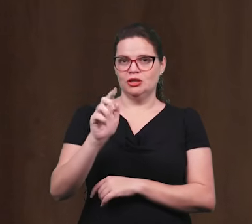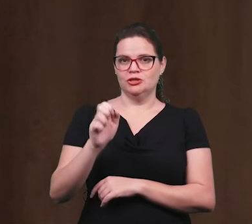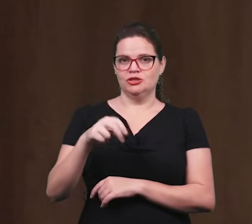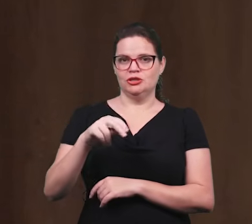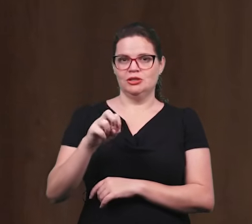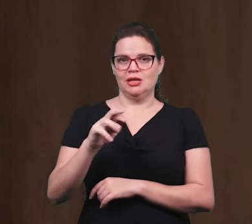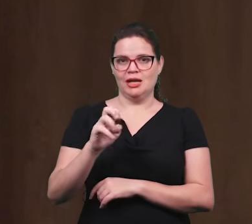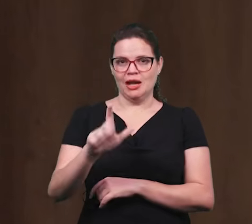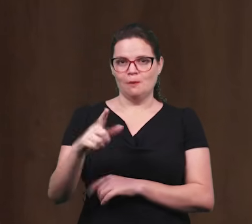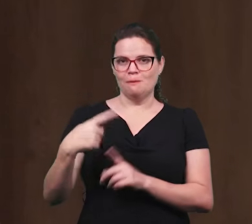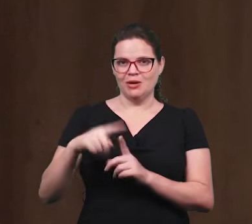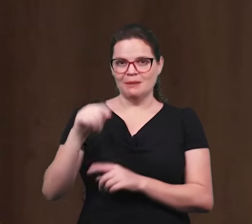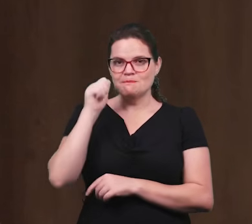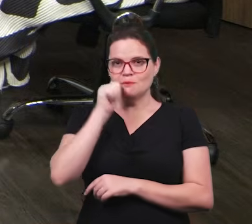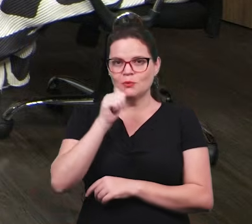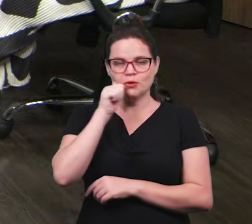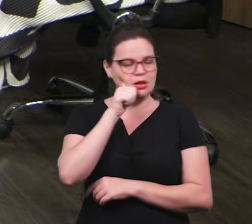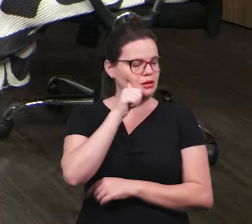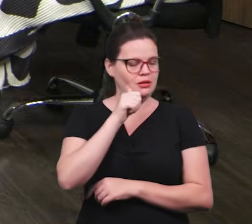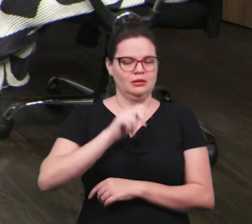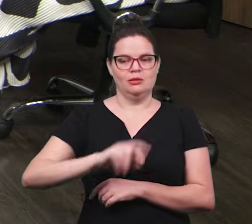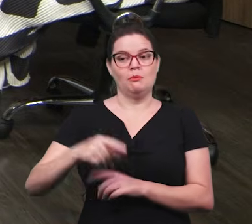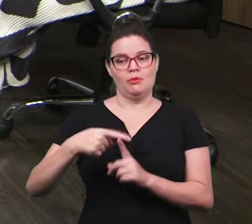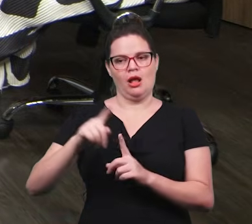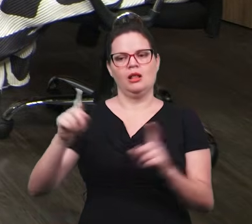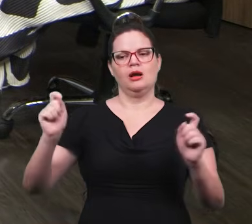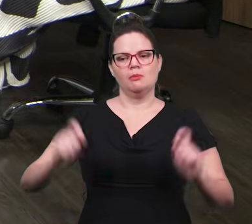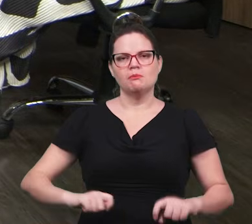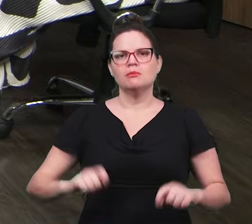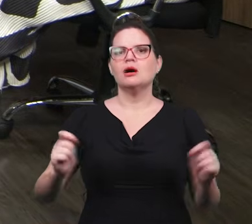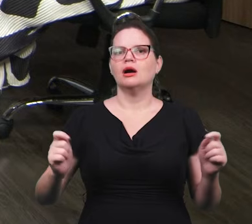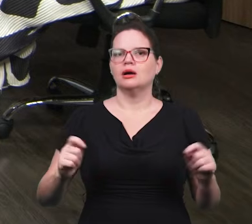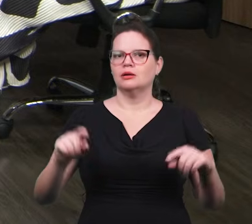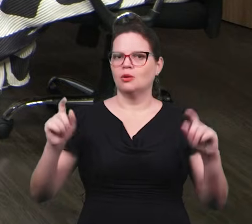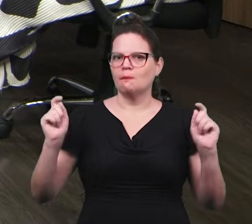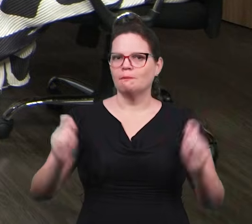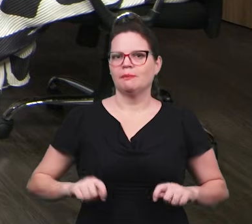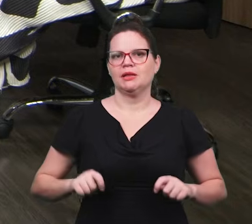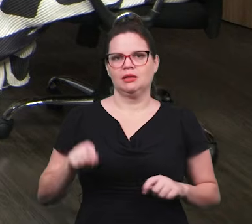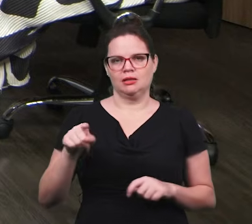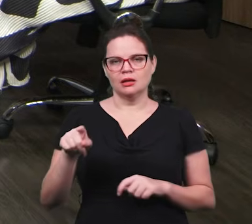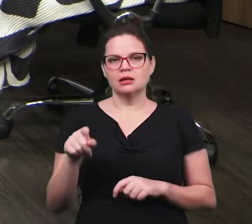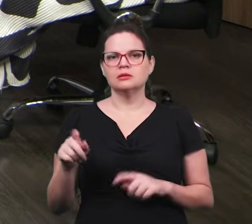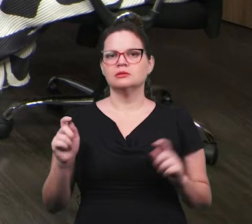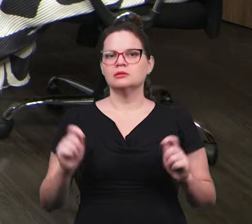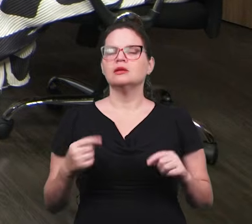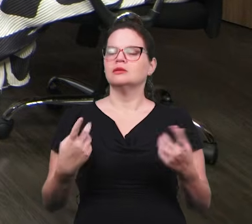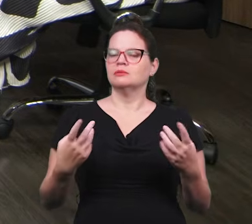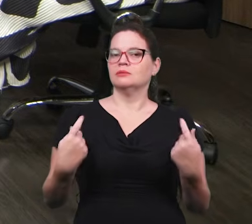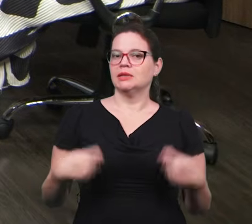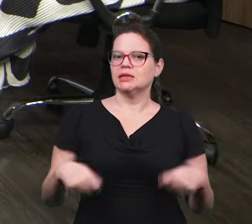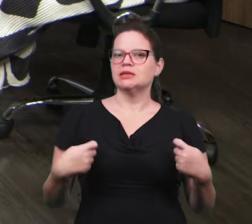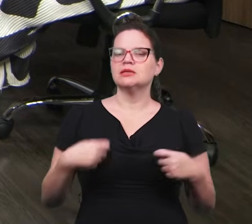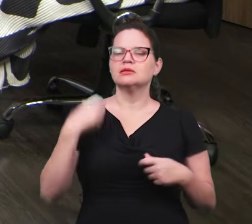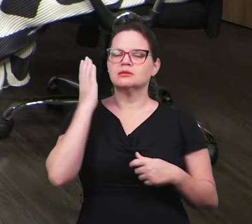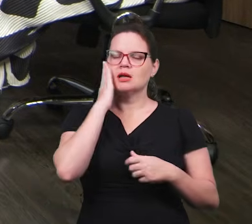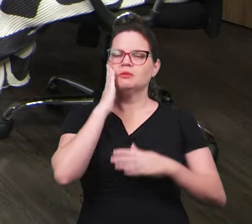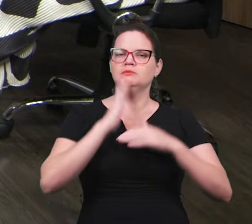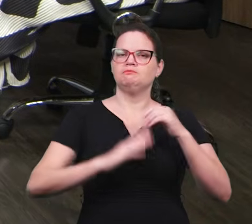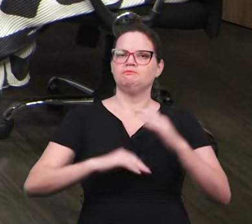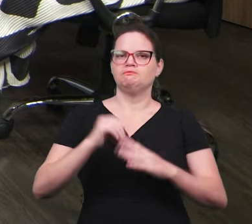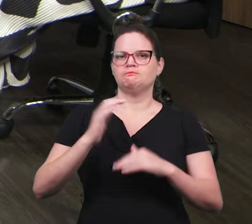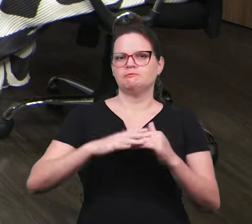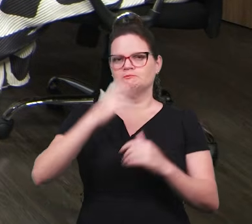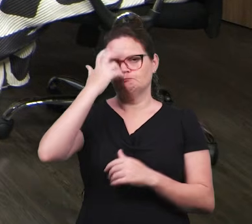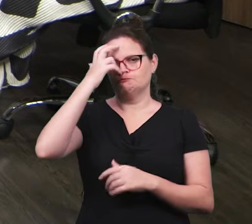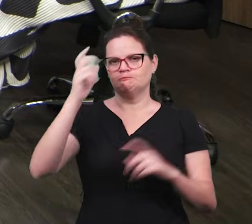Isso é que é importante a gente entender. As Forças Armadas, elas valorizam a competência para que as pessoas alcancem as suas graduações, suas